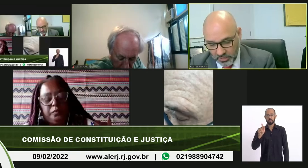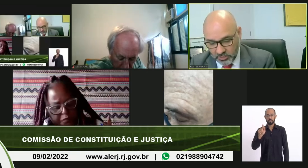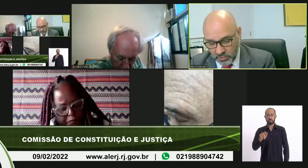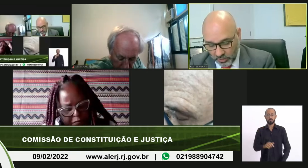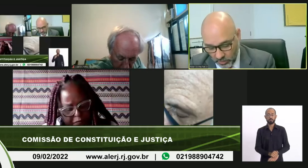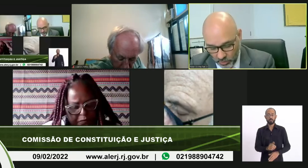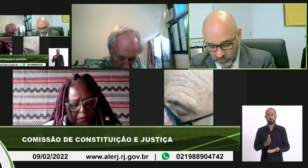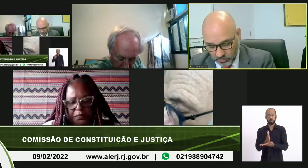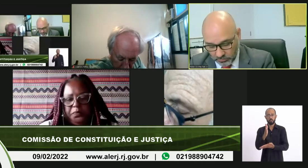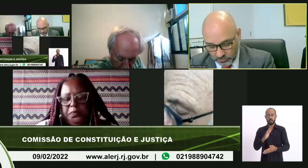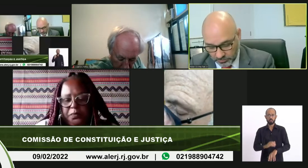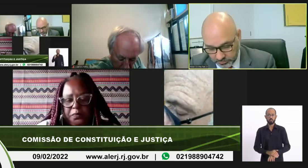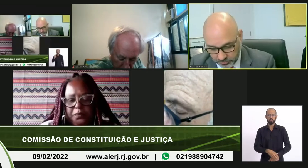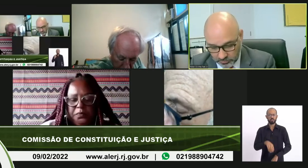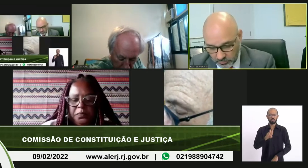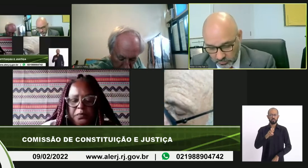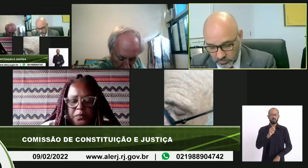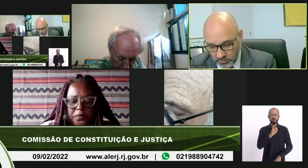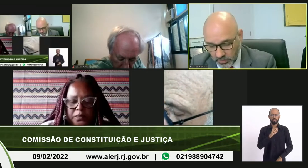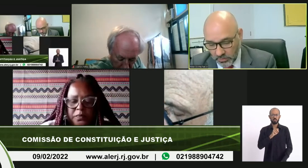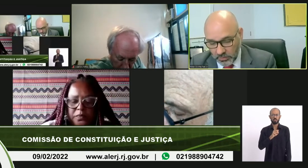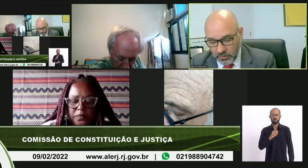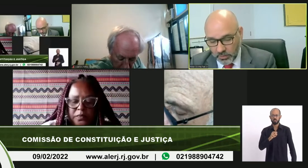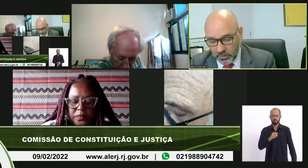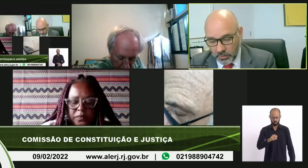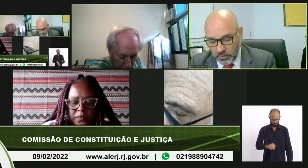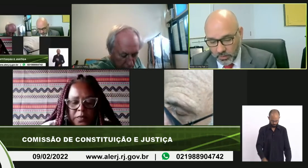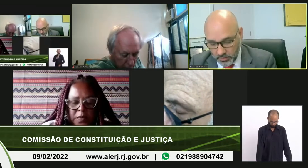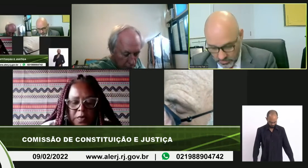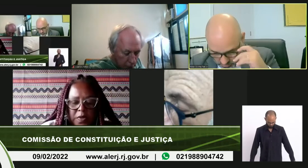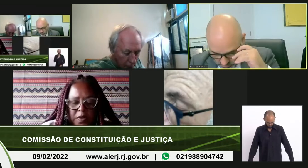aprovado. 58.